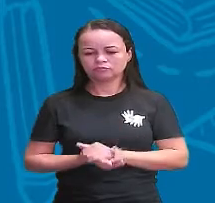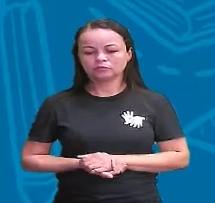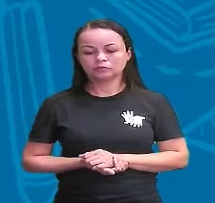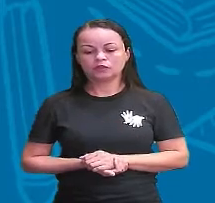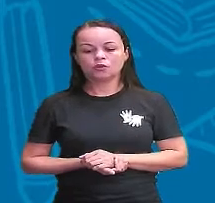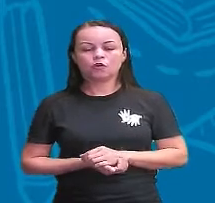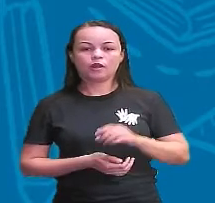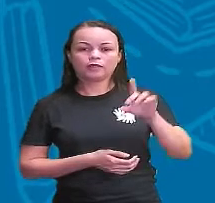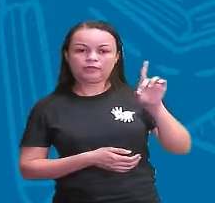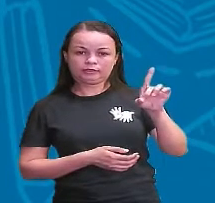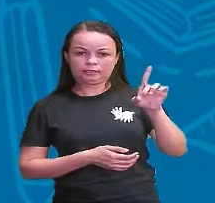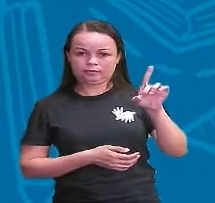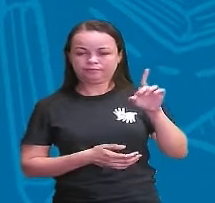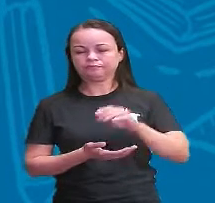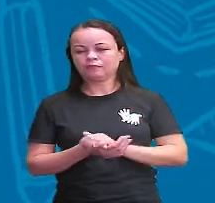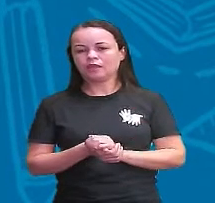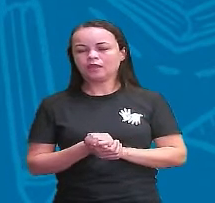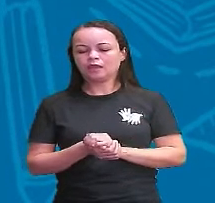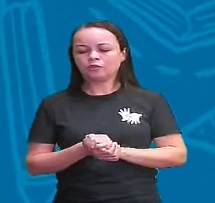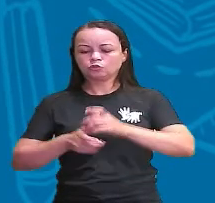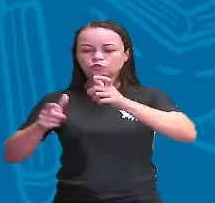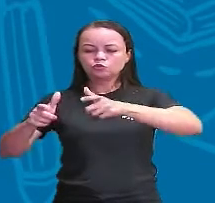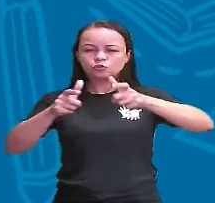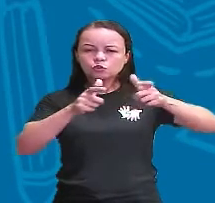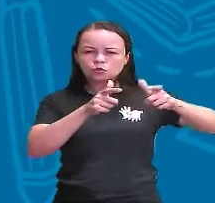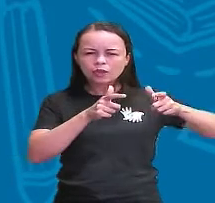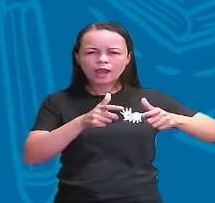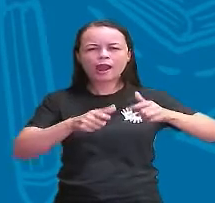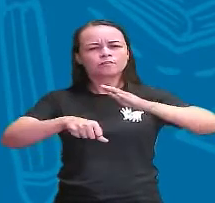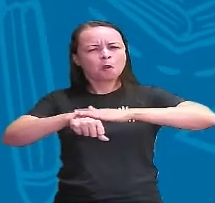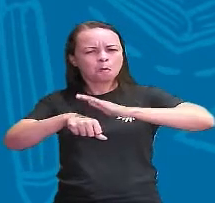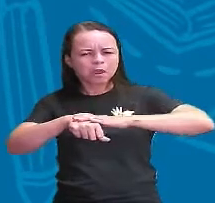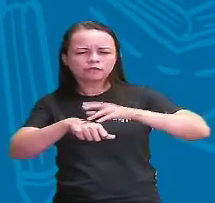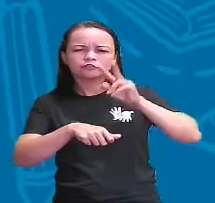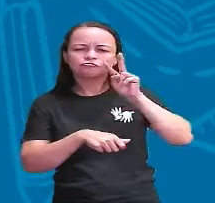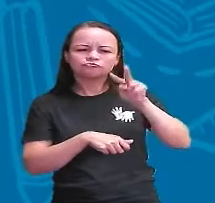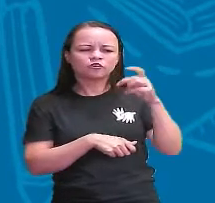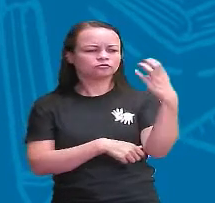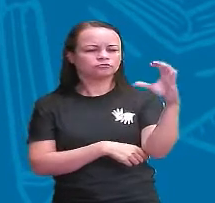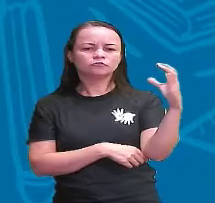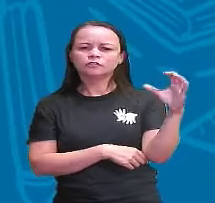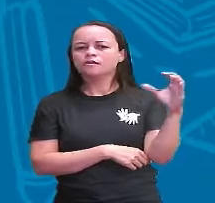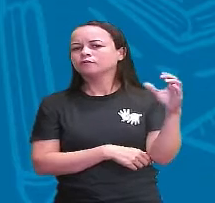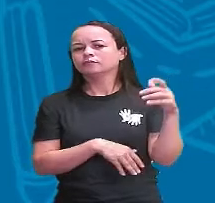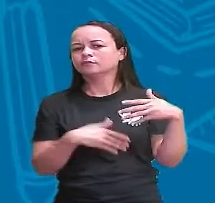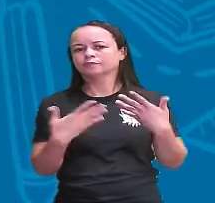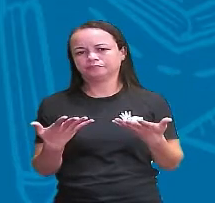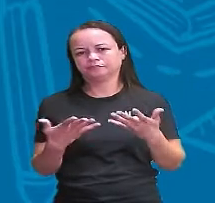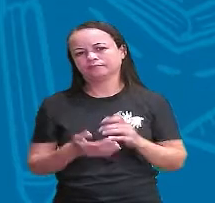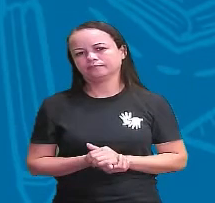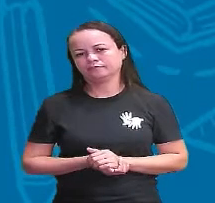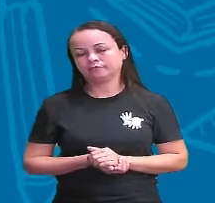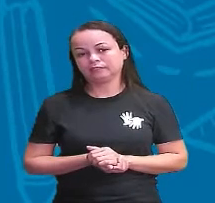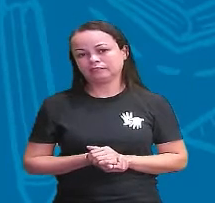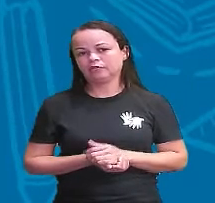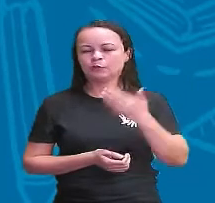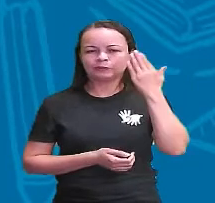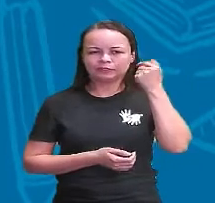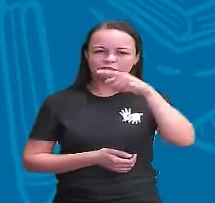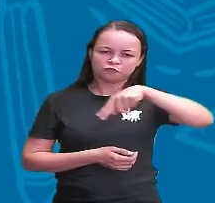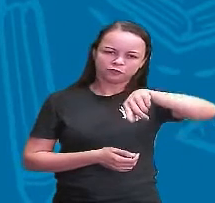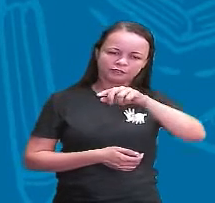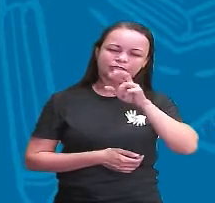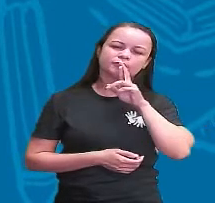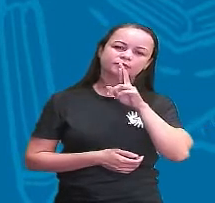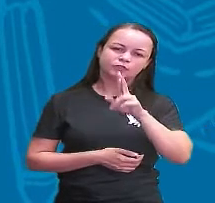em todos os lugares e a todo momento. Eu tenho certeza que você já teria ali assinalado a letra D, né? Como